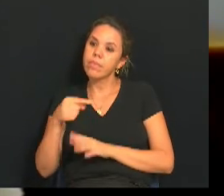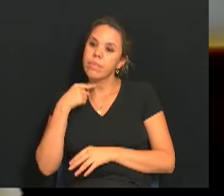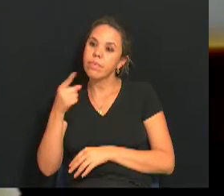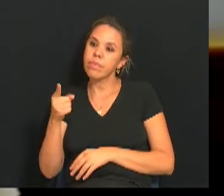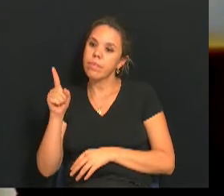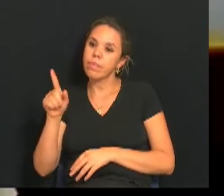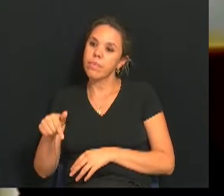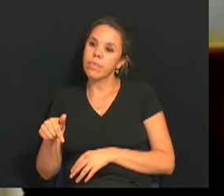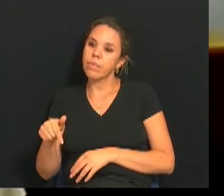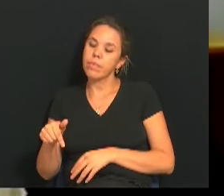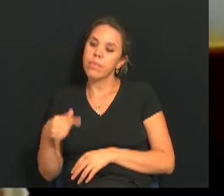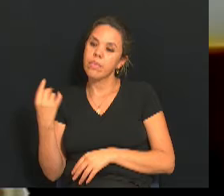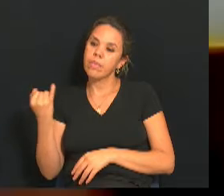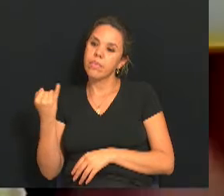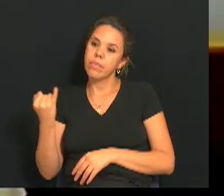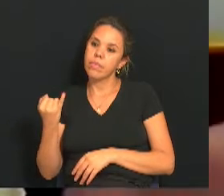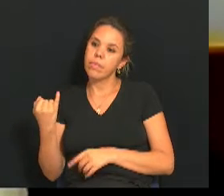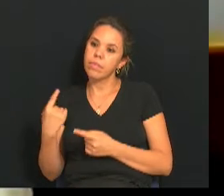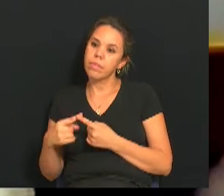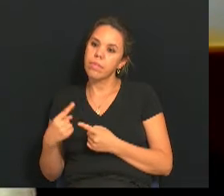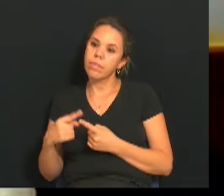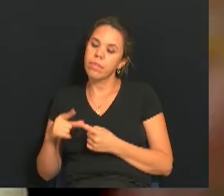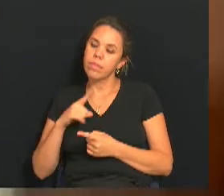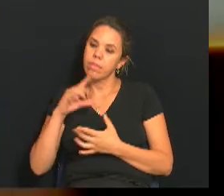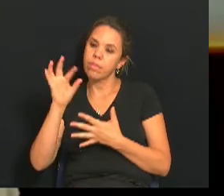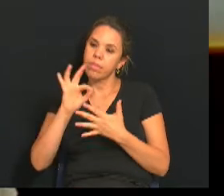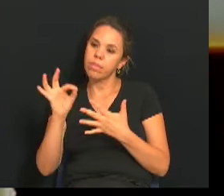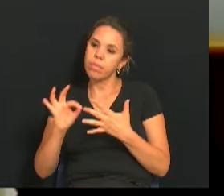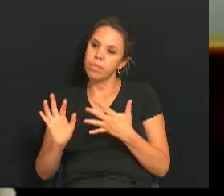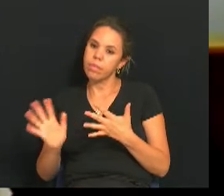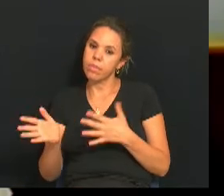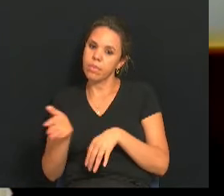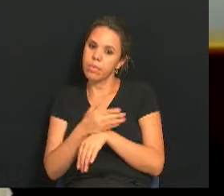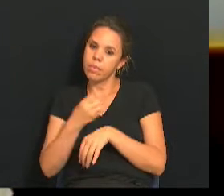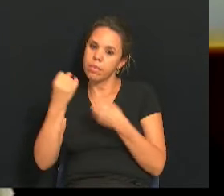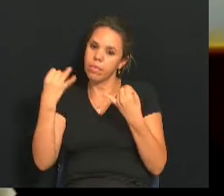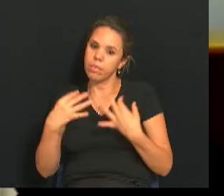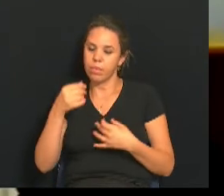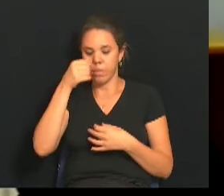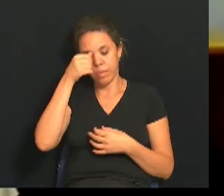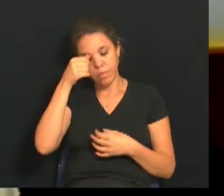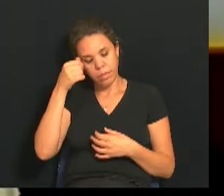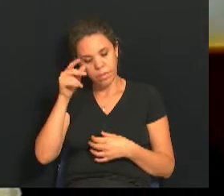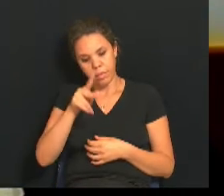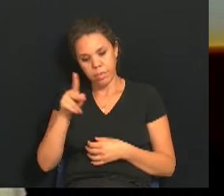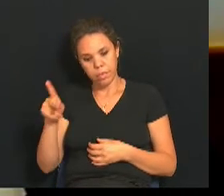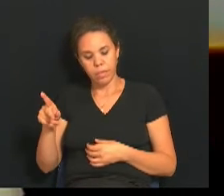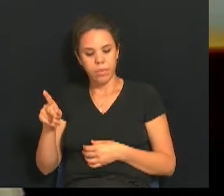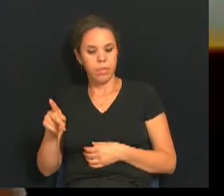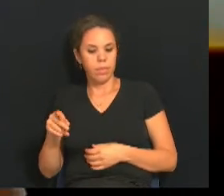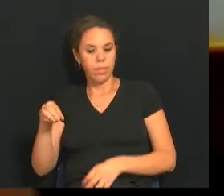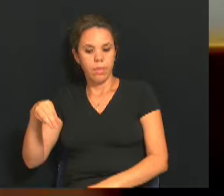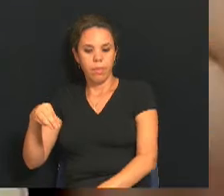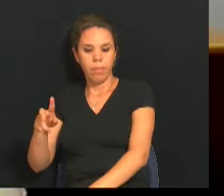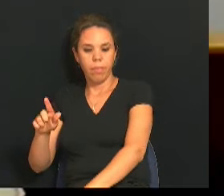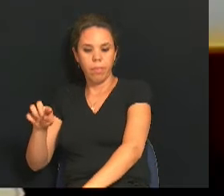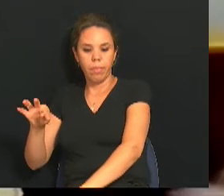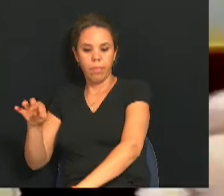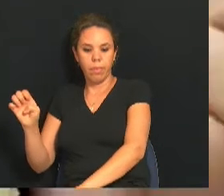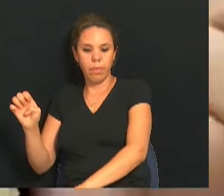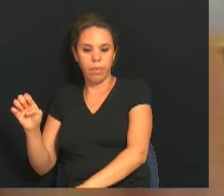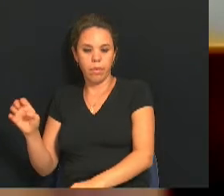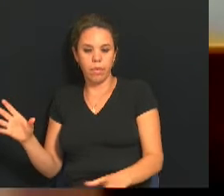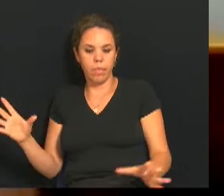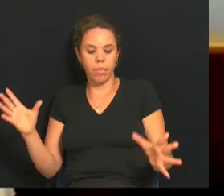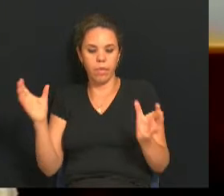é pertinente? Porque existe um conjunto, como já adiantou o professor Marghetti, um conjunto robusto